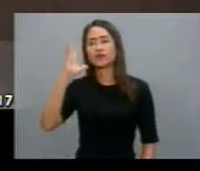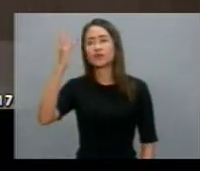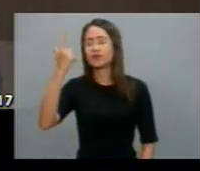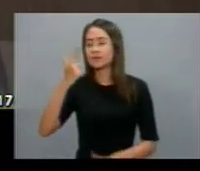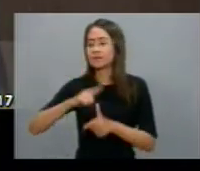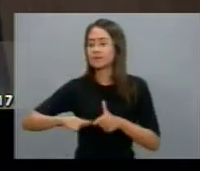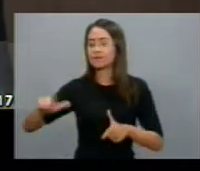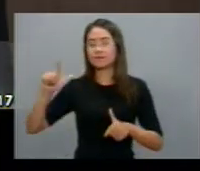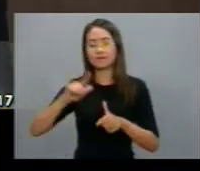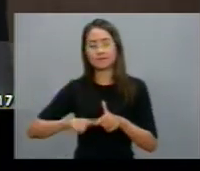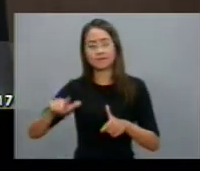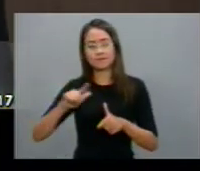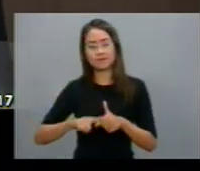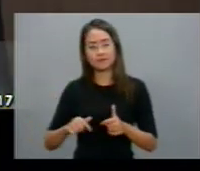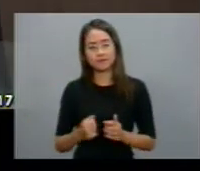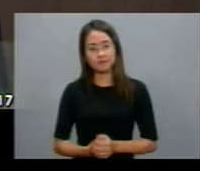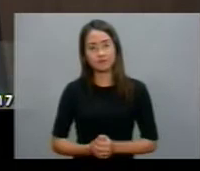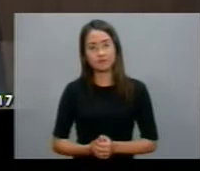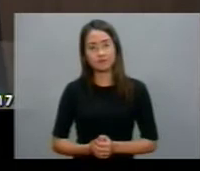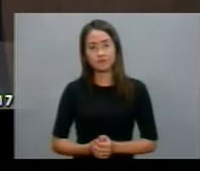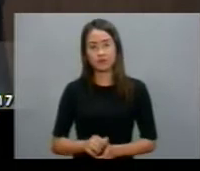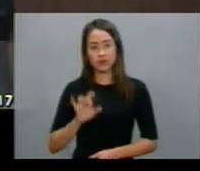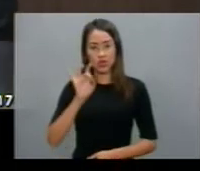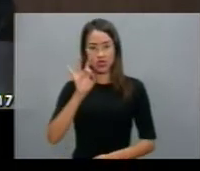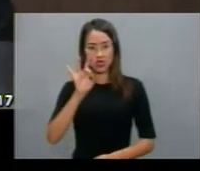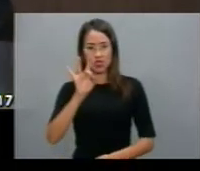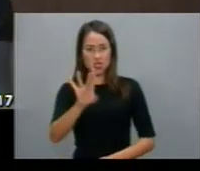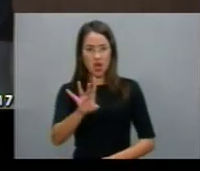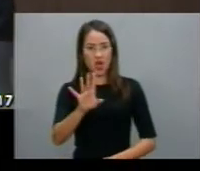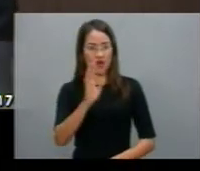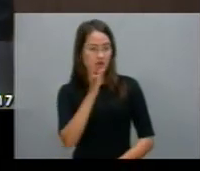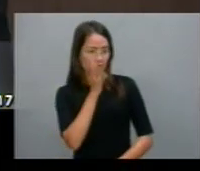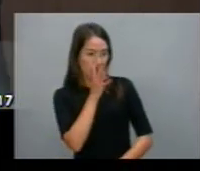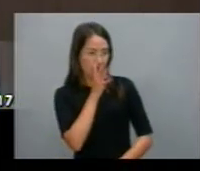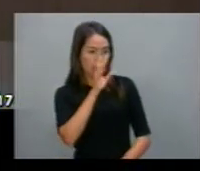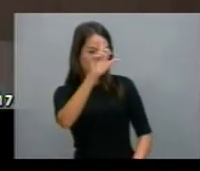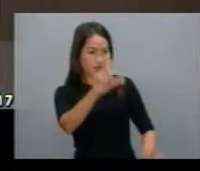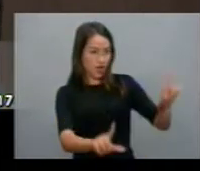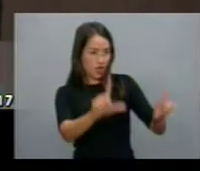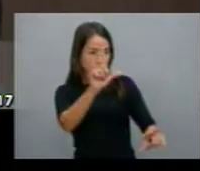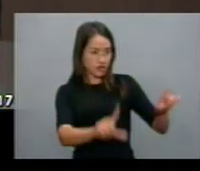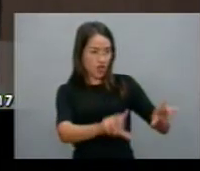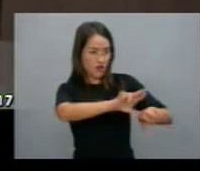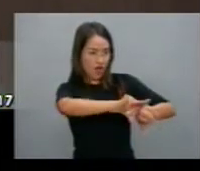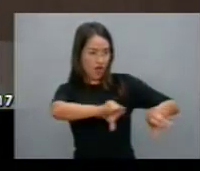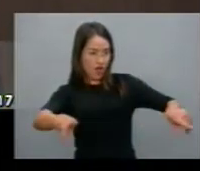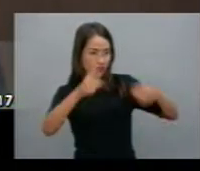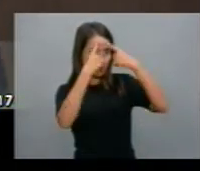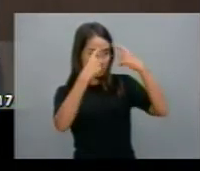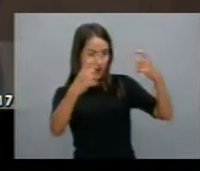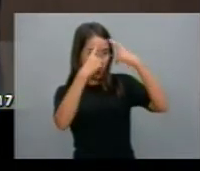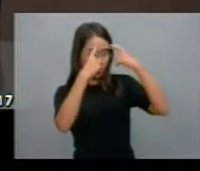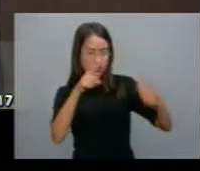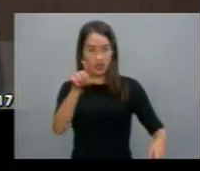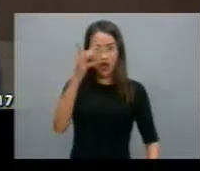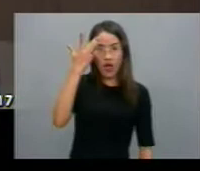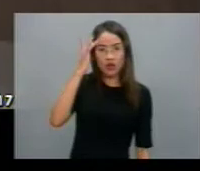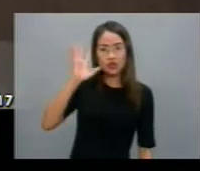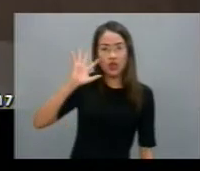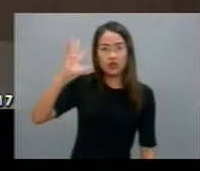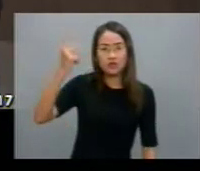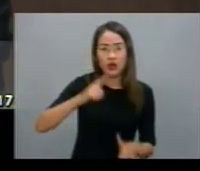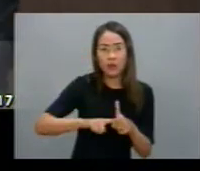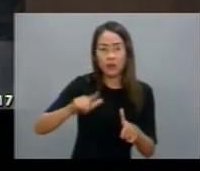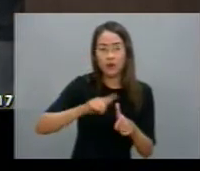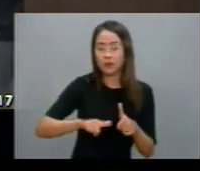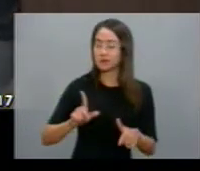midiáticas, não dão conta da complexidade do problema. E aqui eu queria, portanto, fazer,